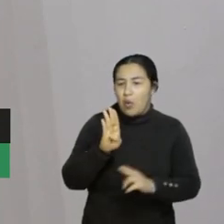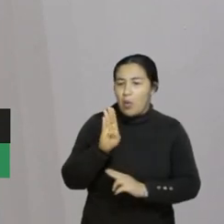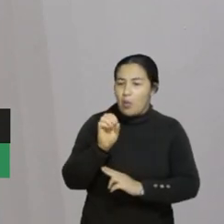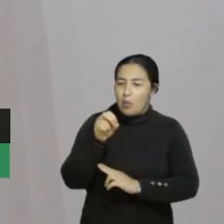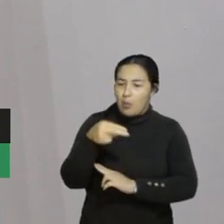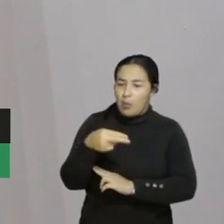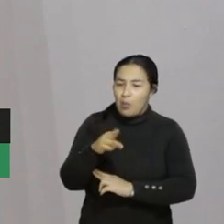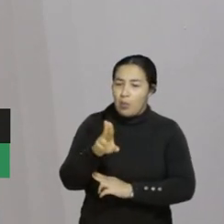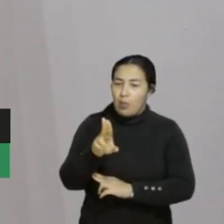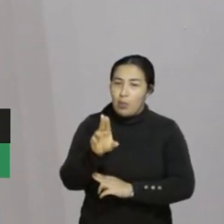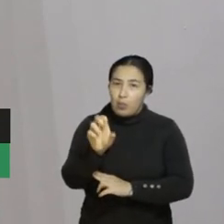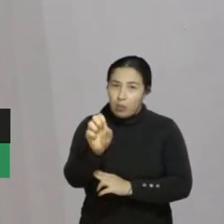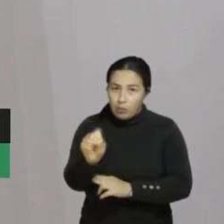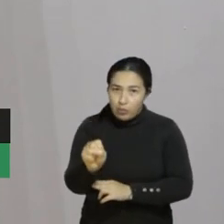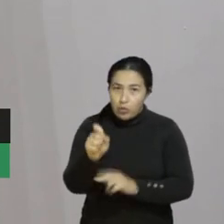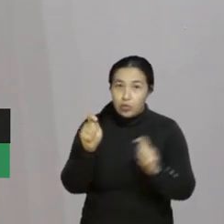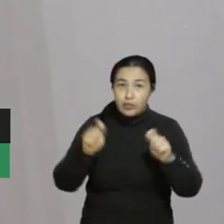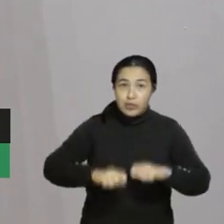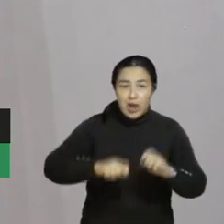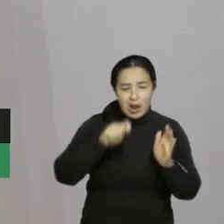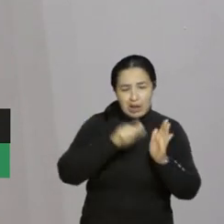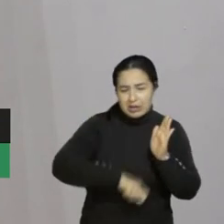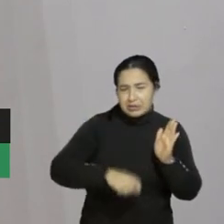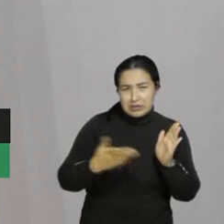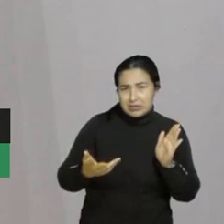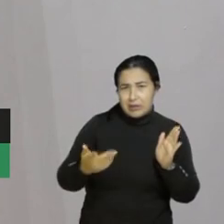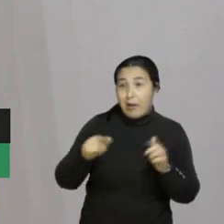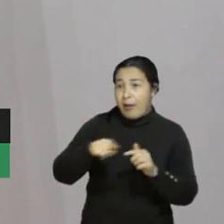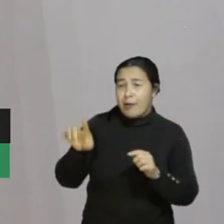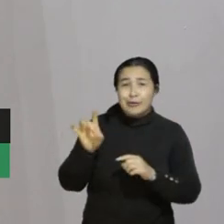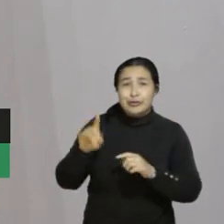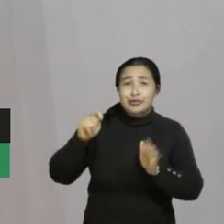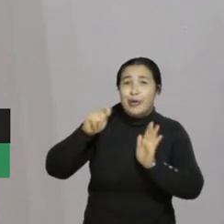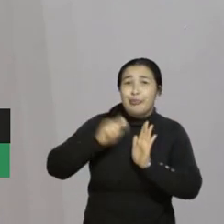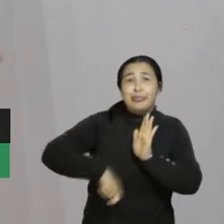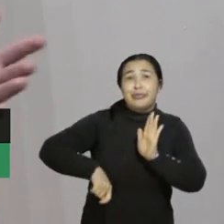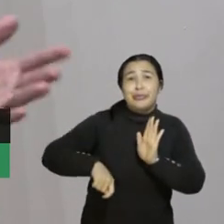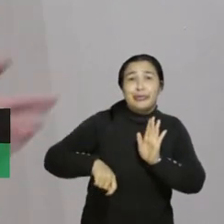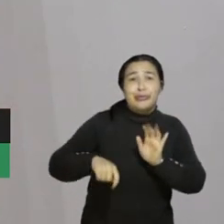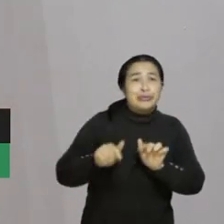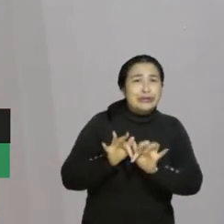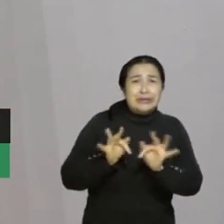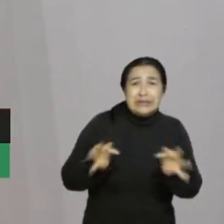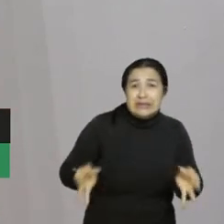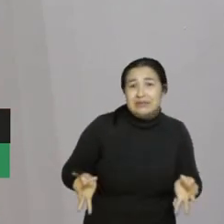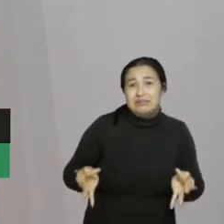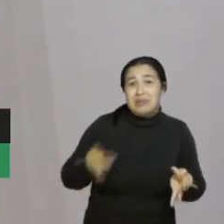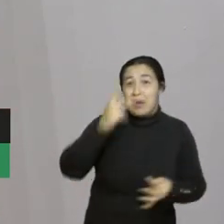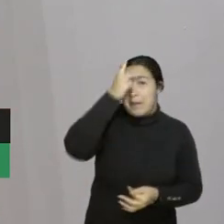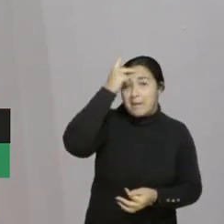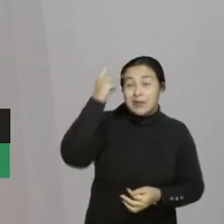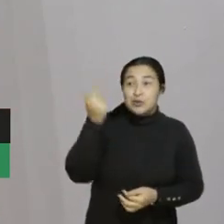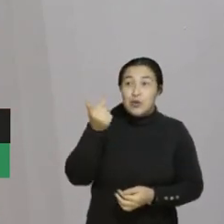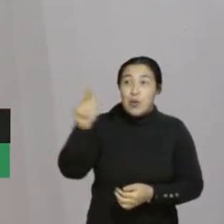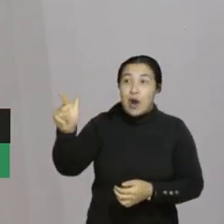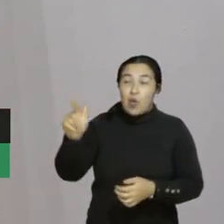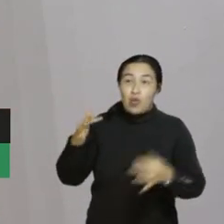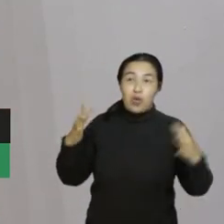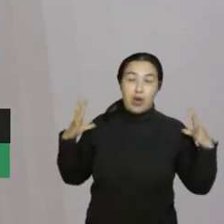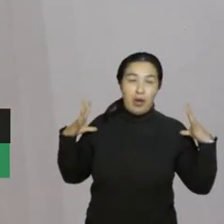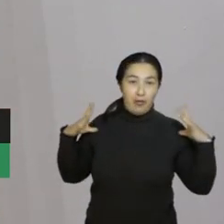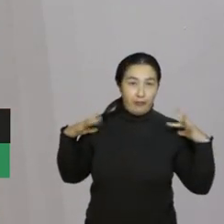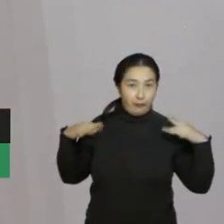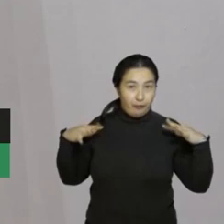para poder assinar, fazer o difícil trabalho de assinar pelo colega que estiver de férias. Hoje